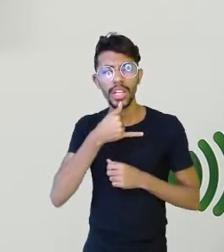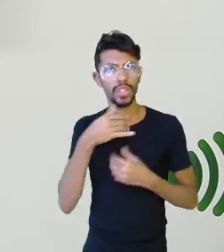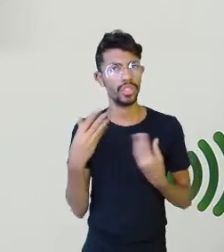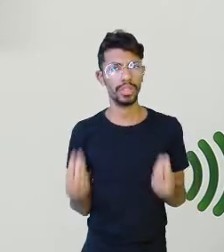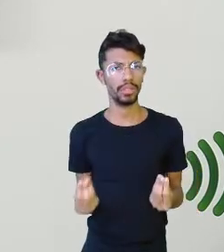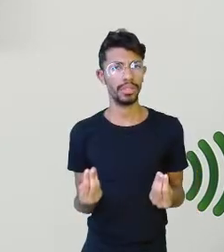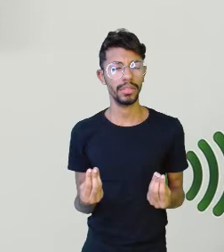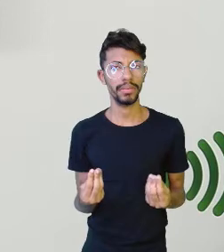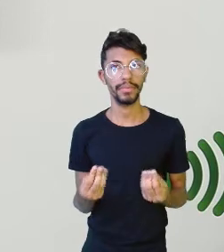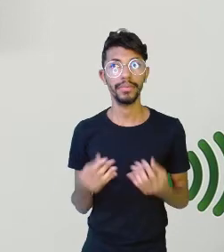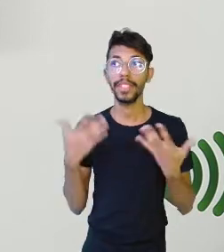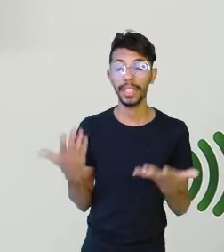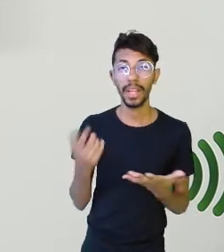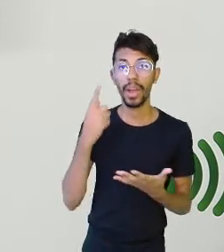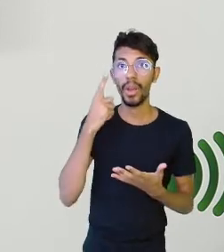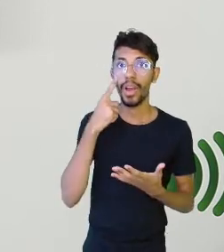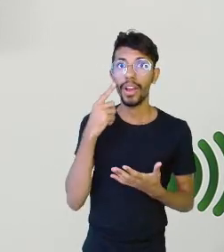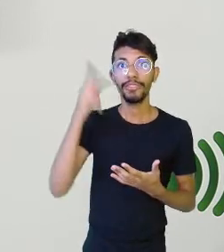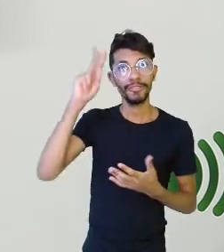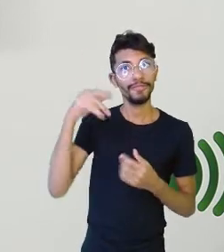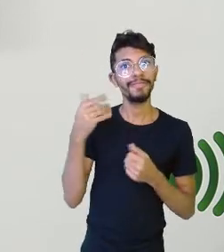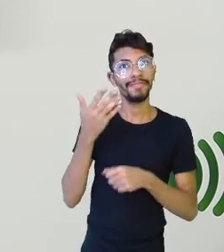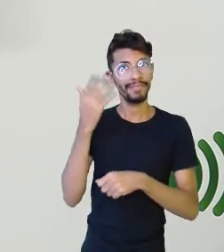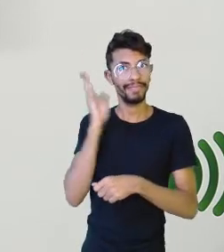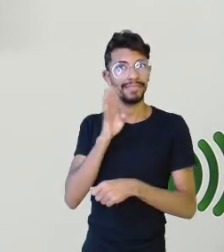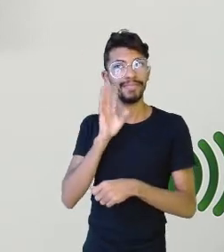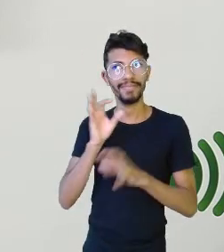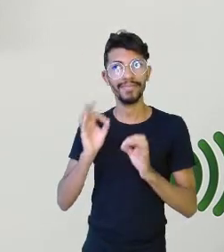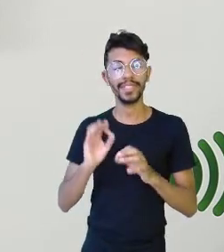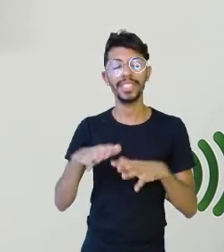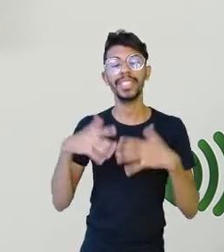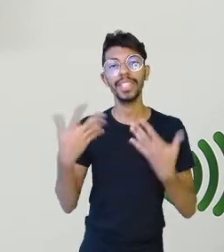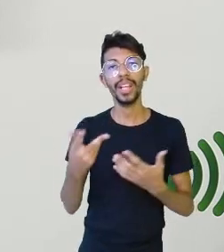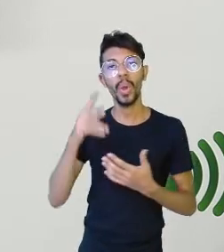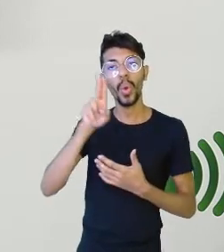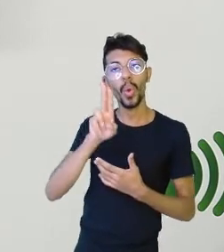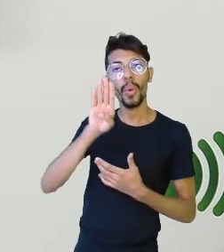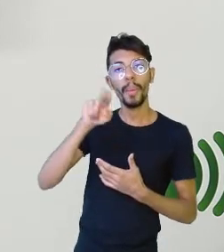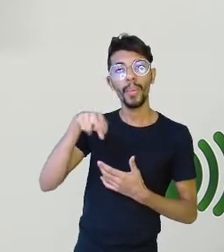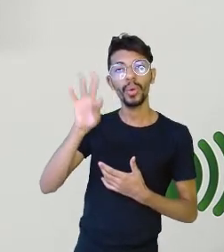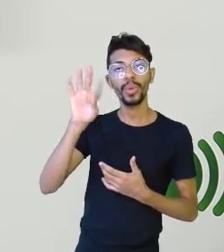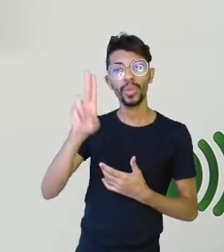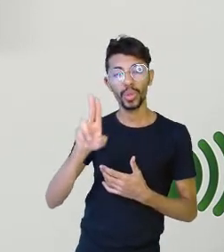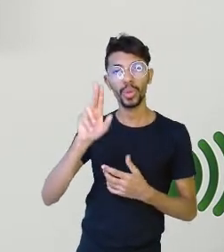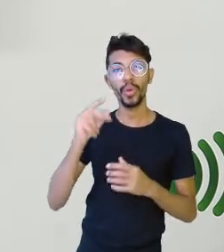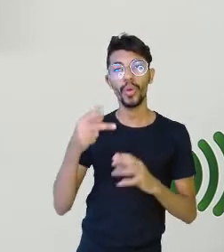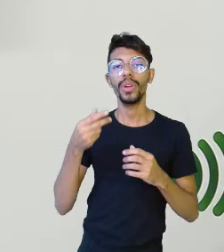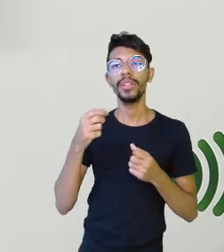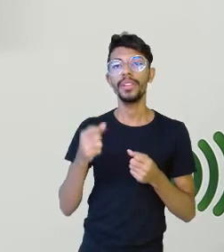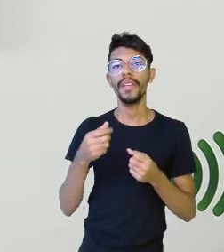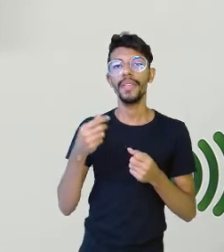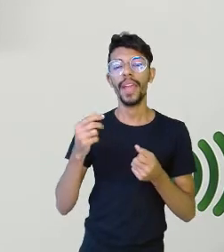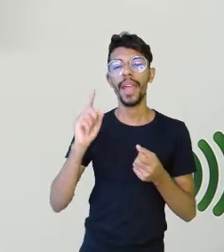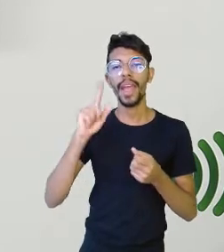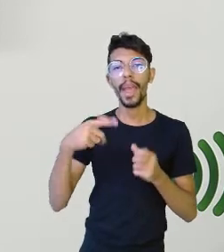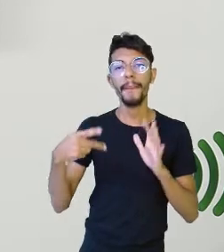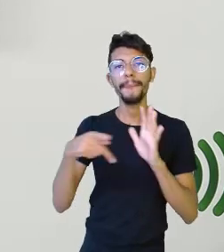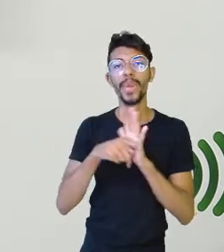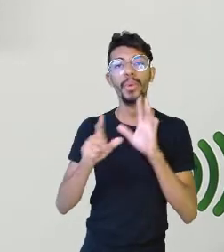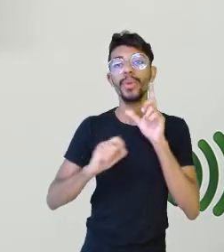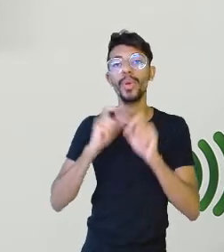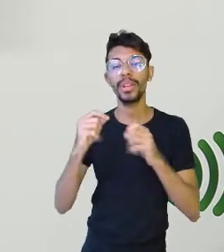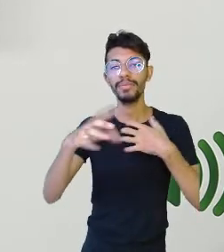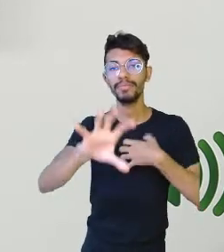da empatia, que fala de se colocar no lugar do outro. Se o outro não está bem, como eu